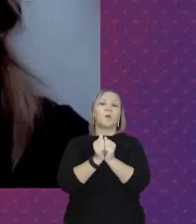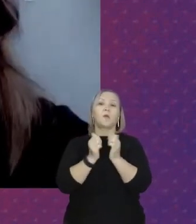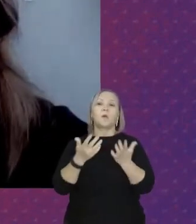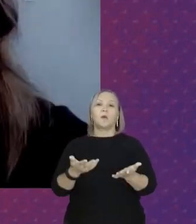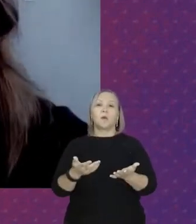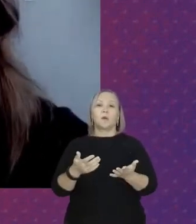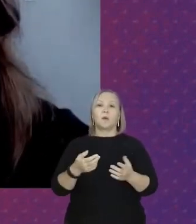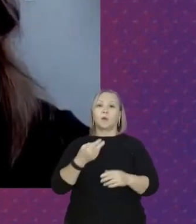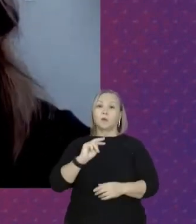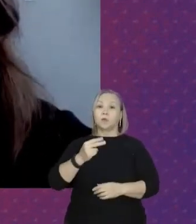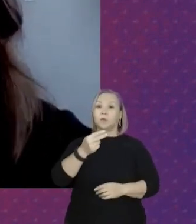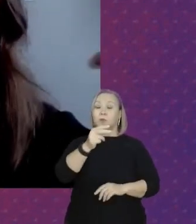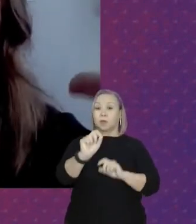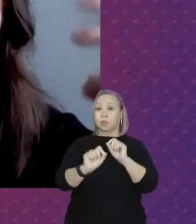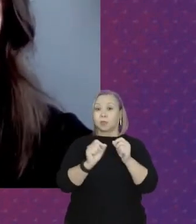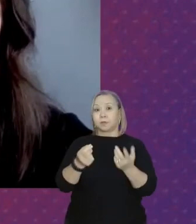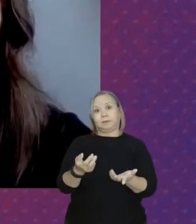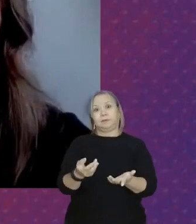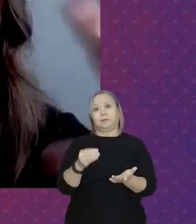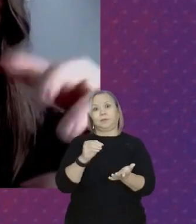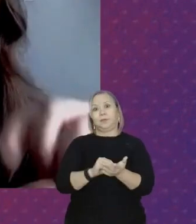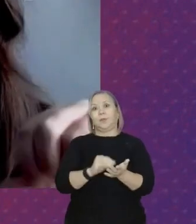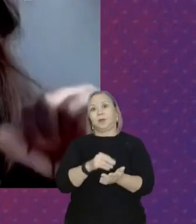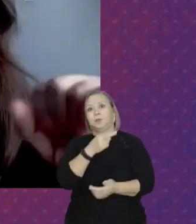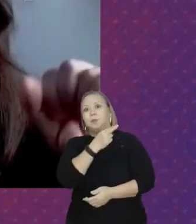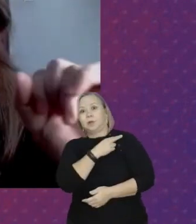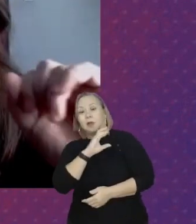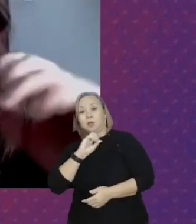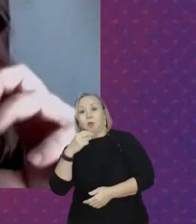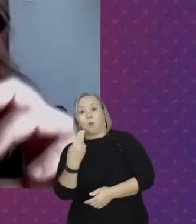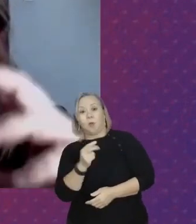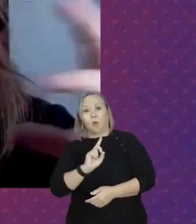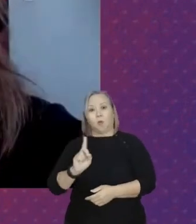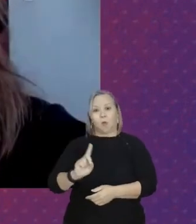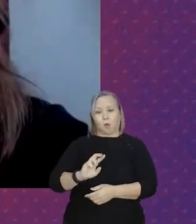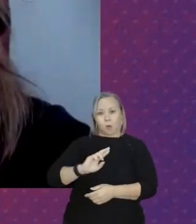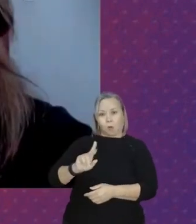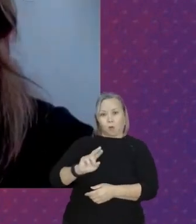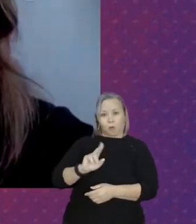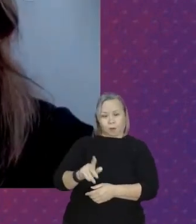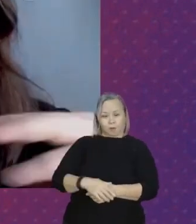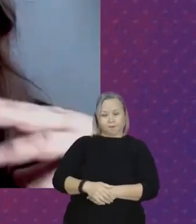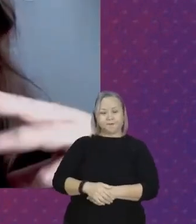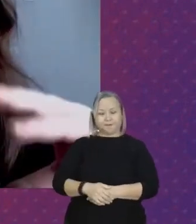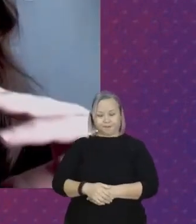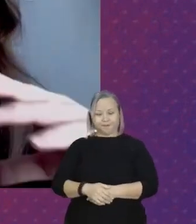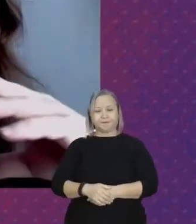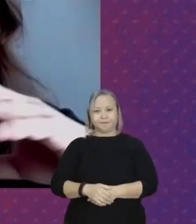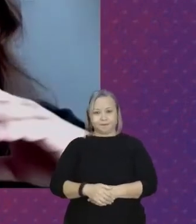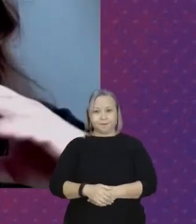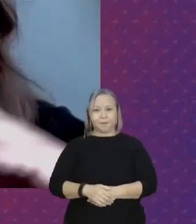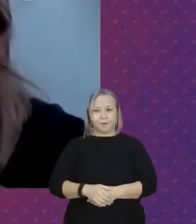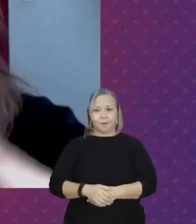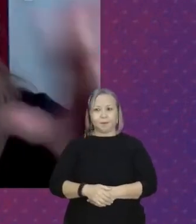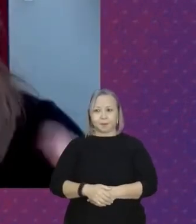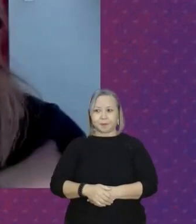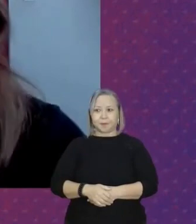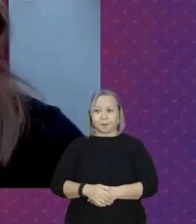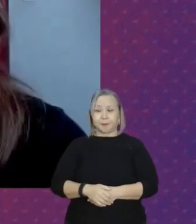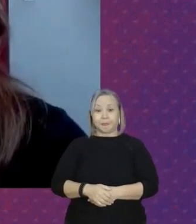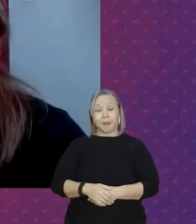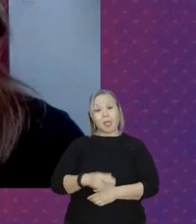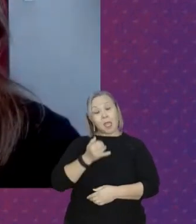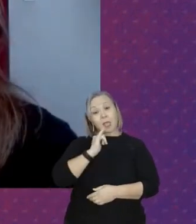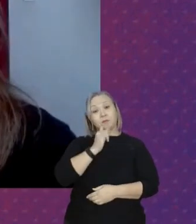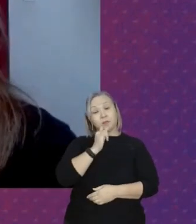as consequências de você ser responsável, responsabilizada por outra pessoa. Então, dito